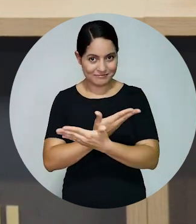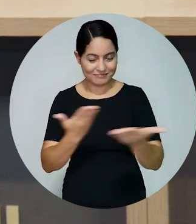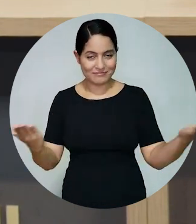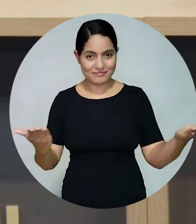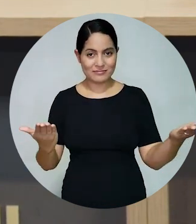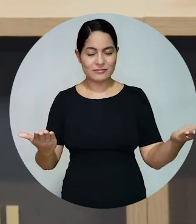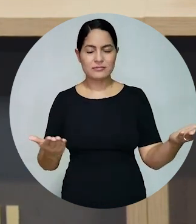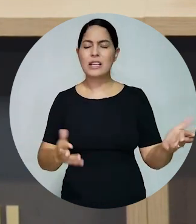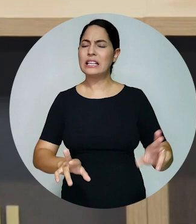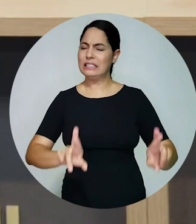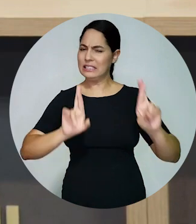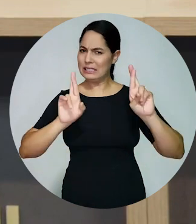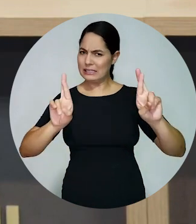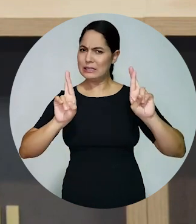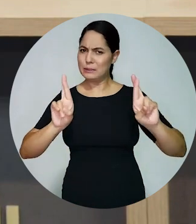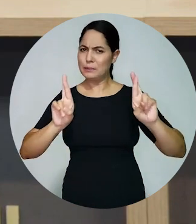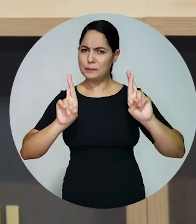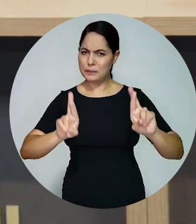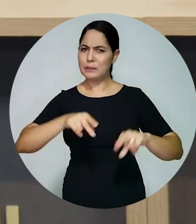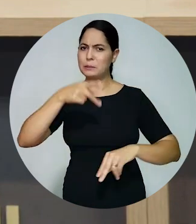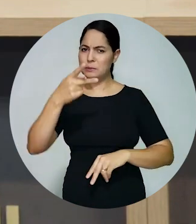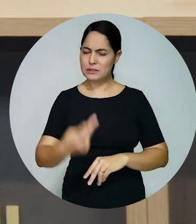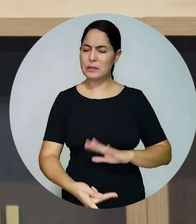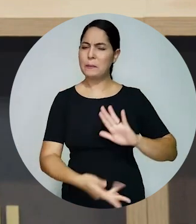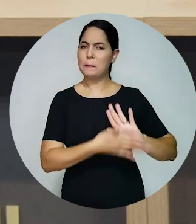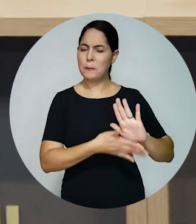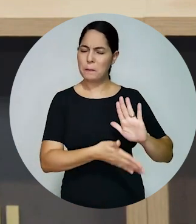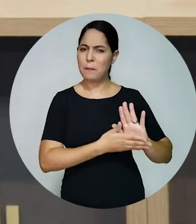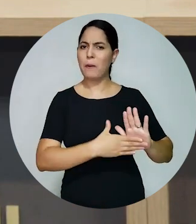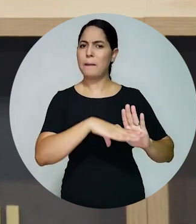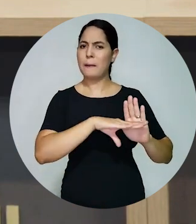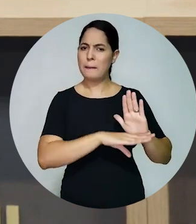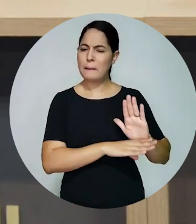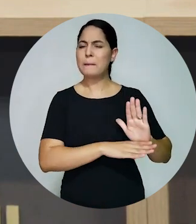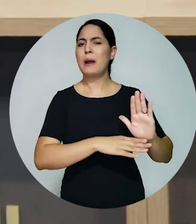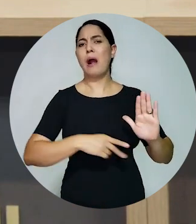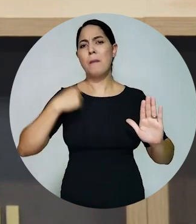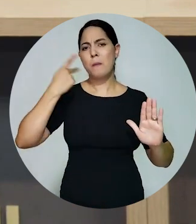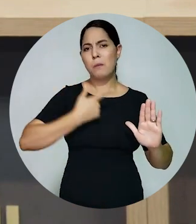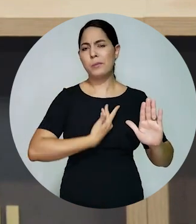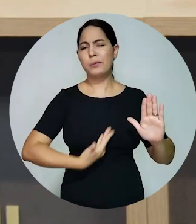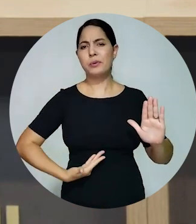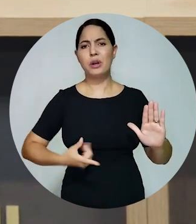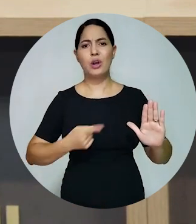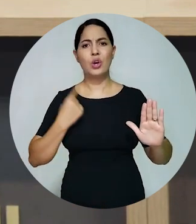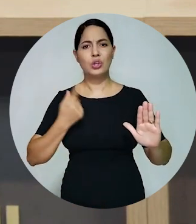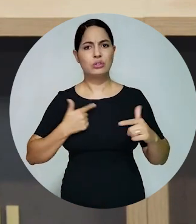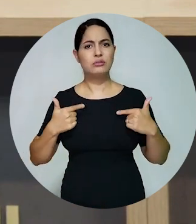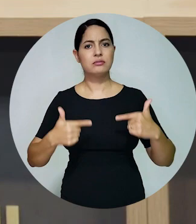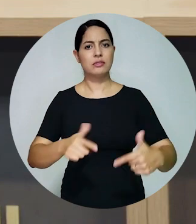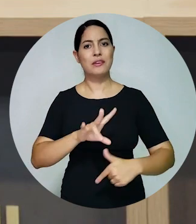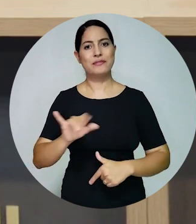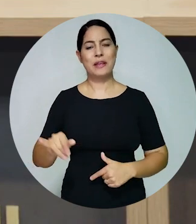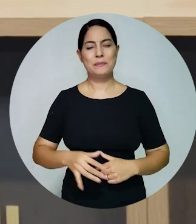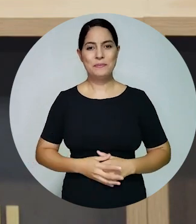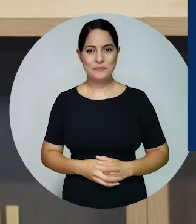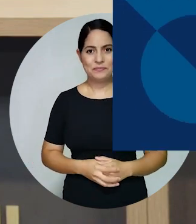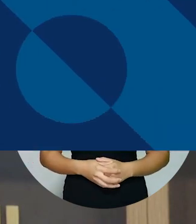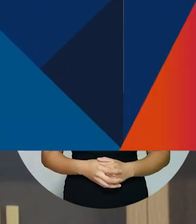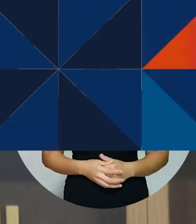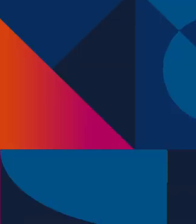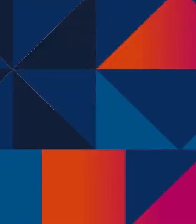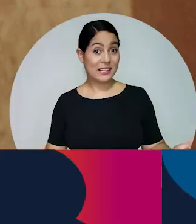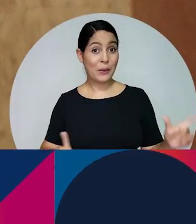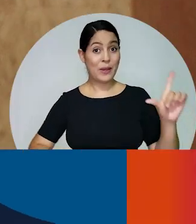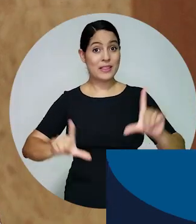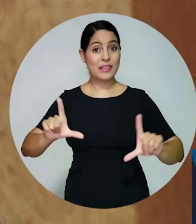todos e espera excelentes resultados para que daqui saiam propostas, políticas públicas, medidas que nós vamos